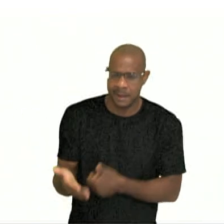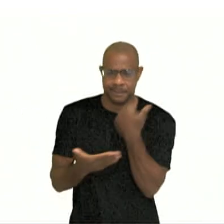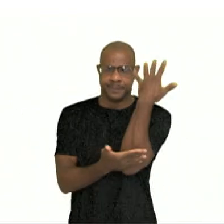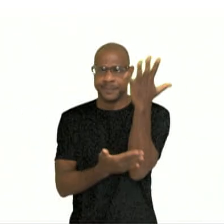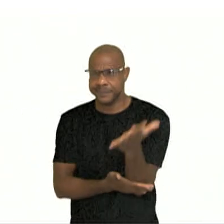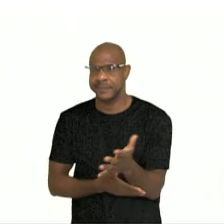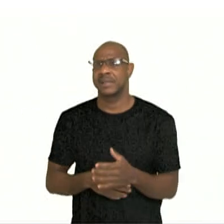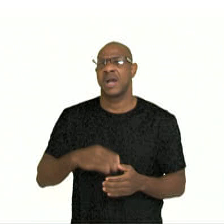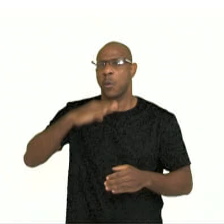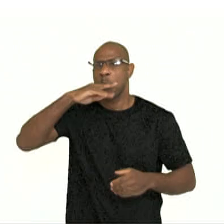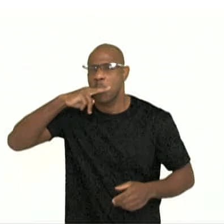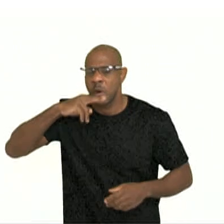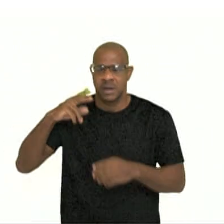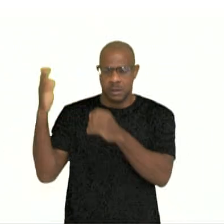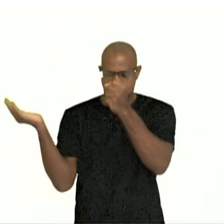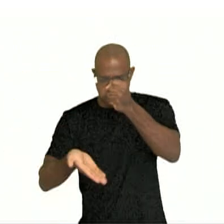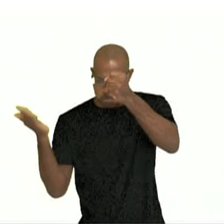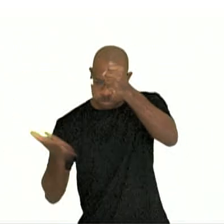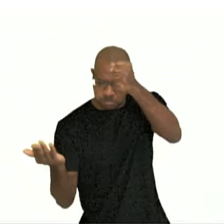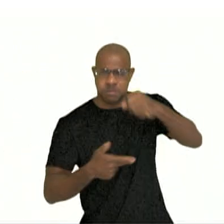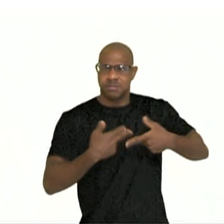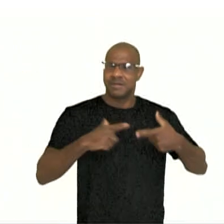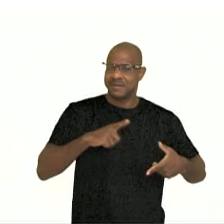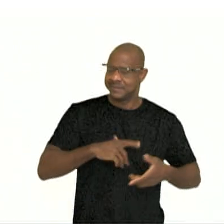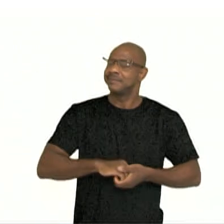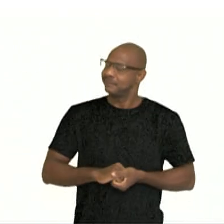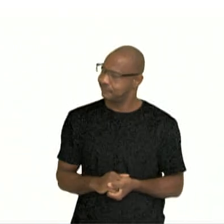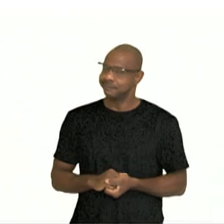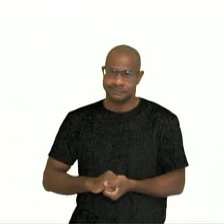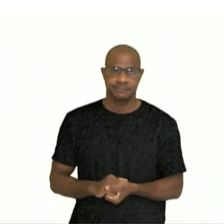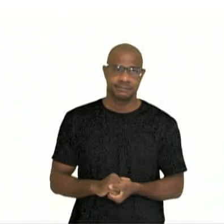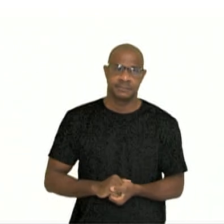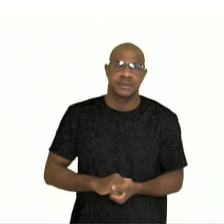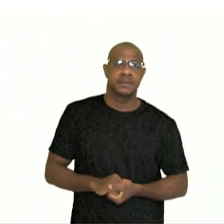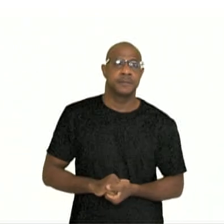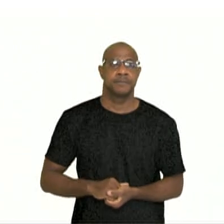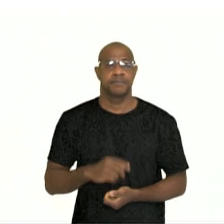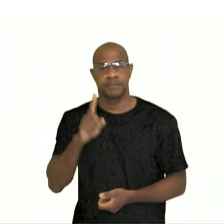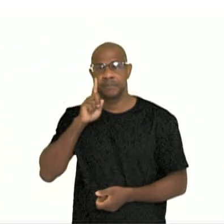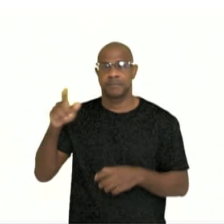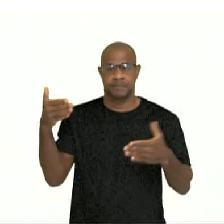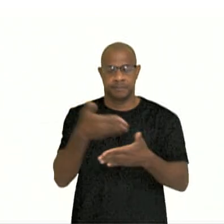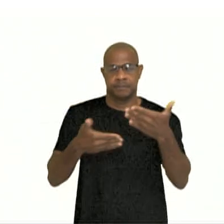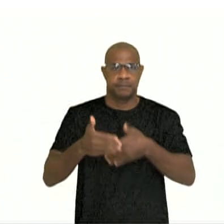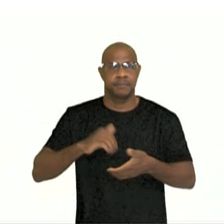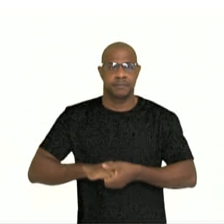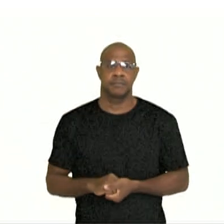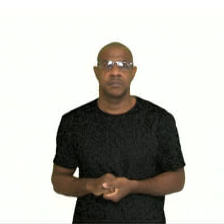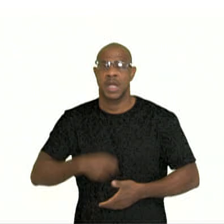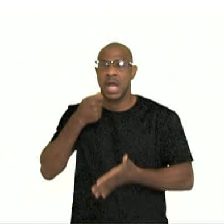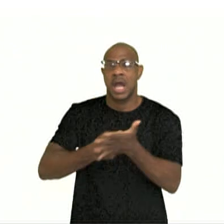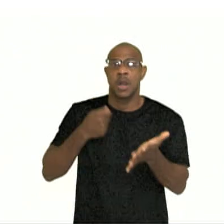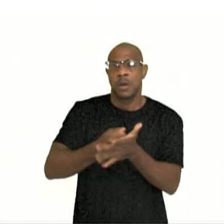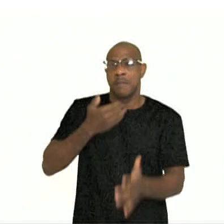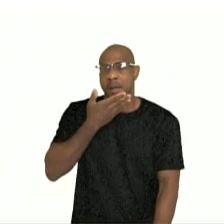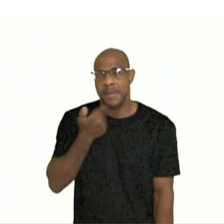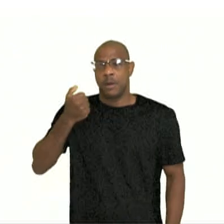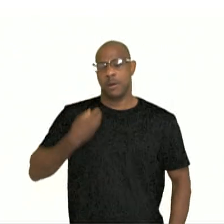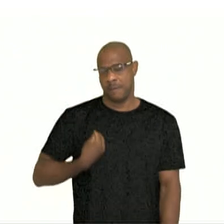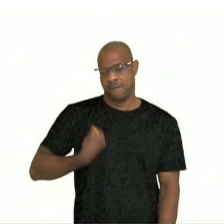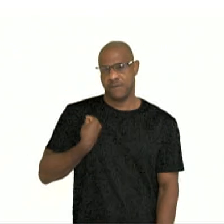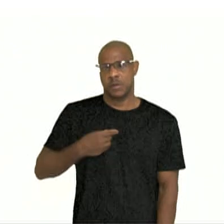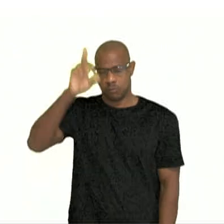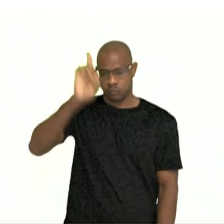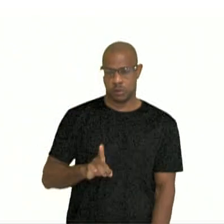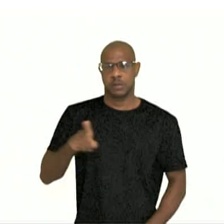canaviais, infelizmente isso acontece. Vamos ler aqui com o professor esse slide então. Ó. A luta por melhores condições de vida e por